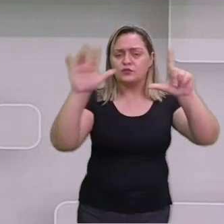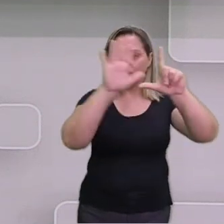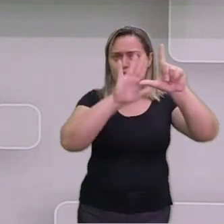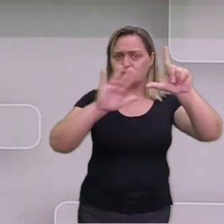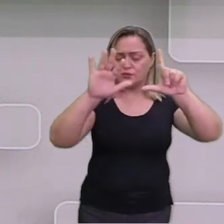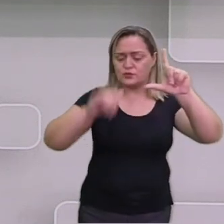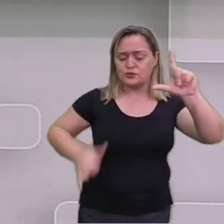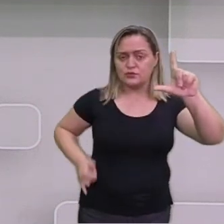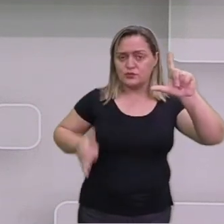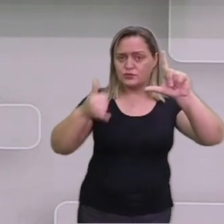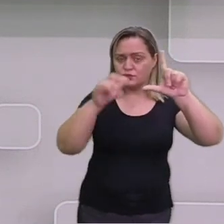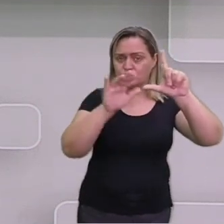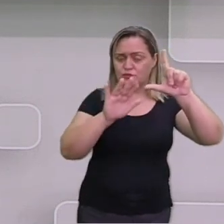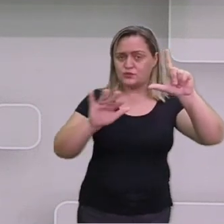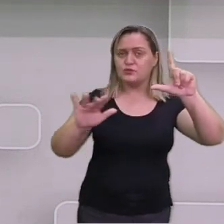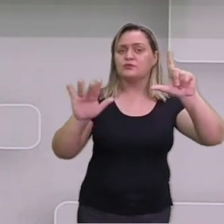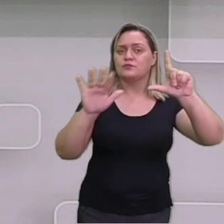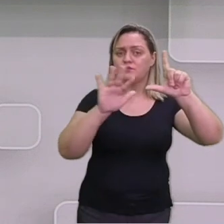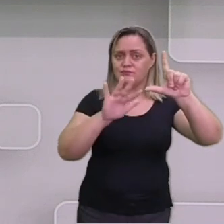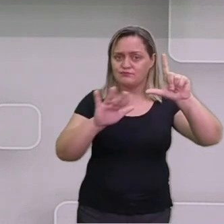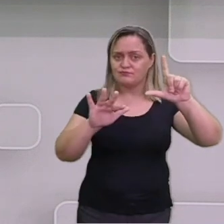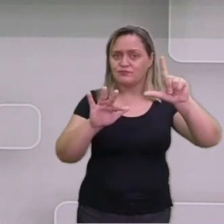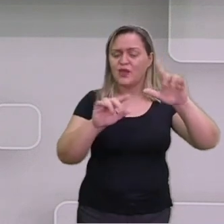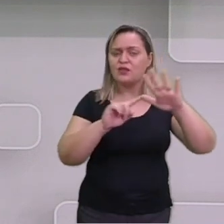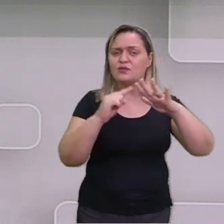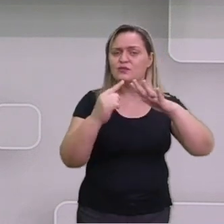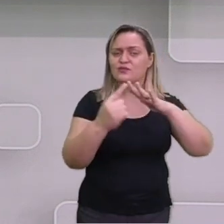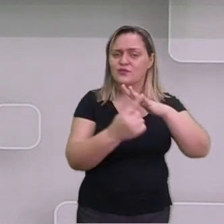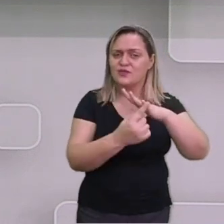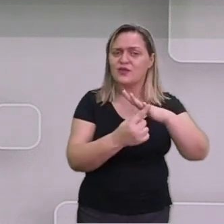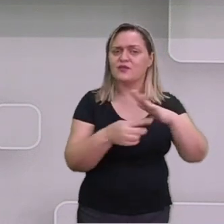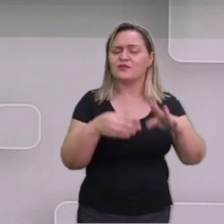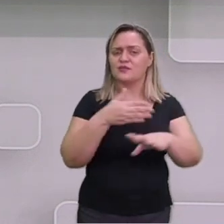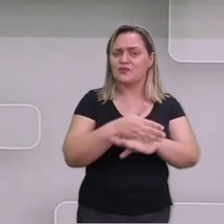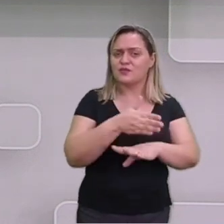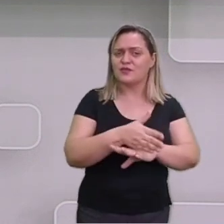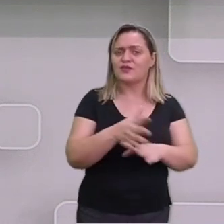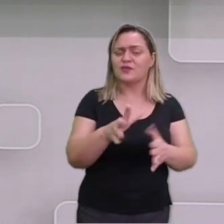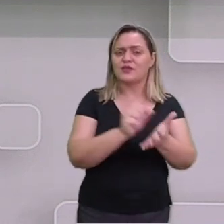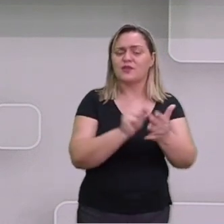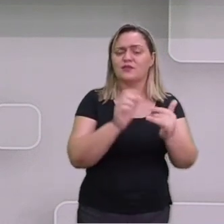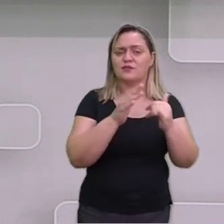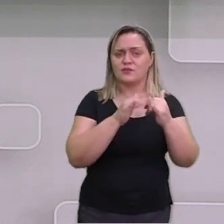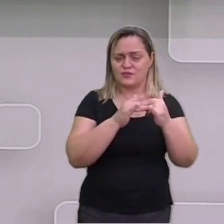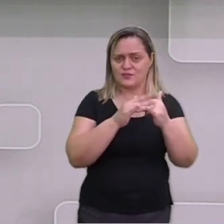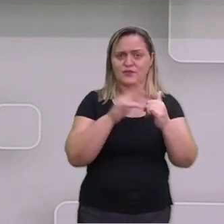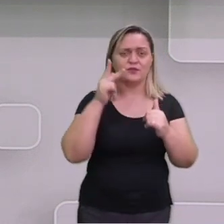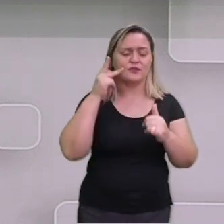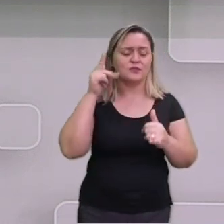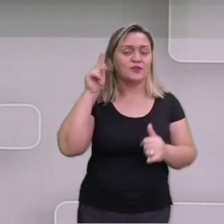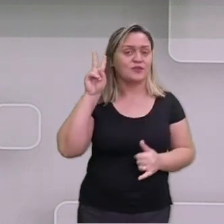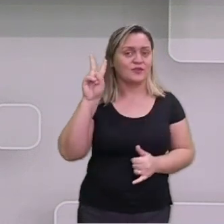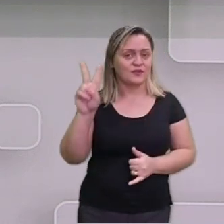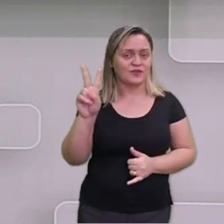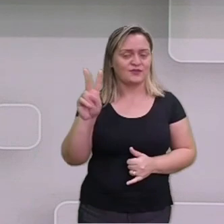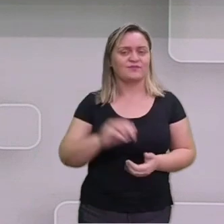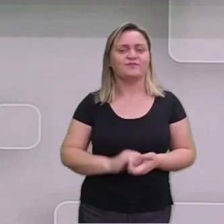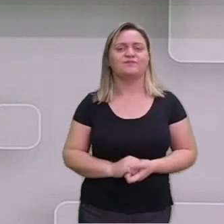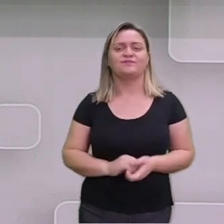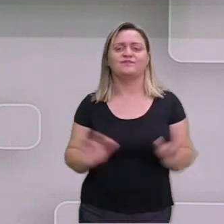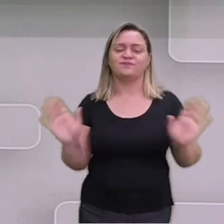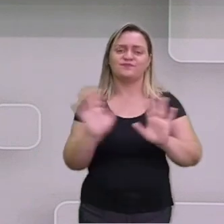praticar hoje. Você tem dúvida? Você não sabe qual é o plural? Vá procurar em algum livro ou